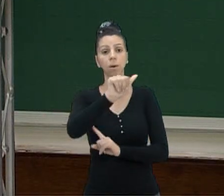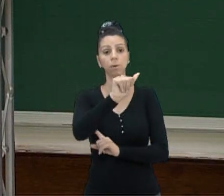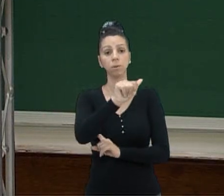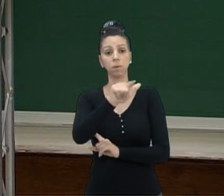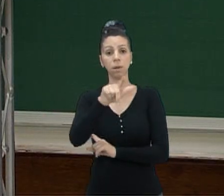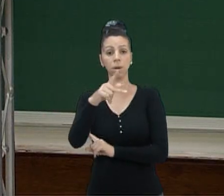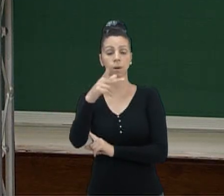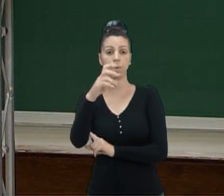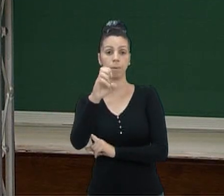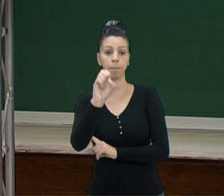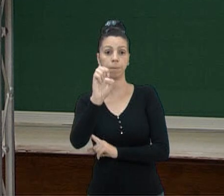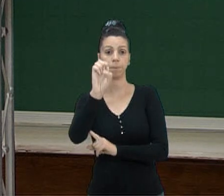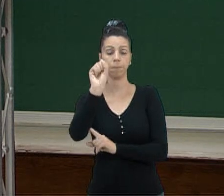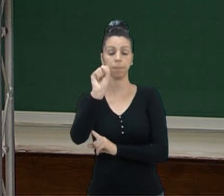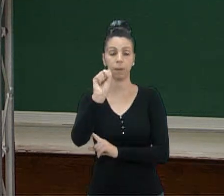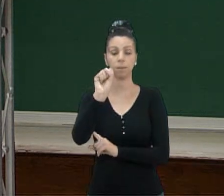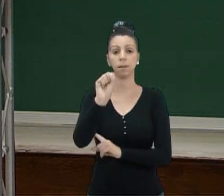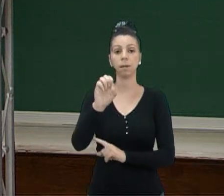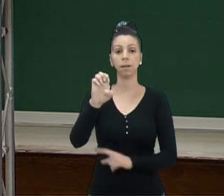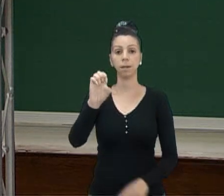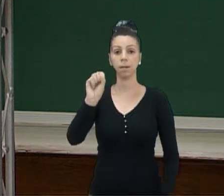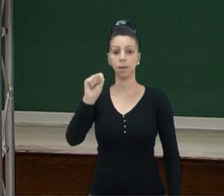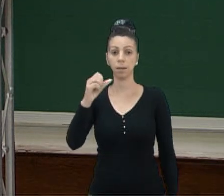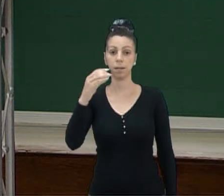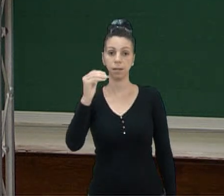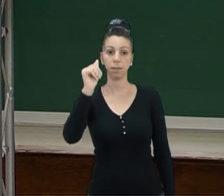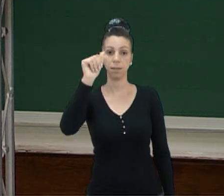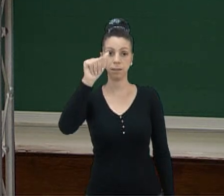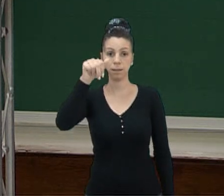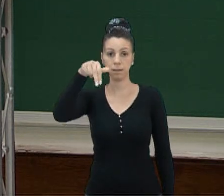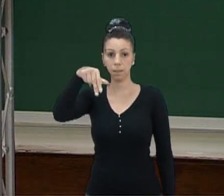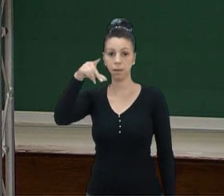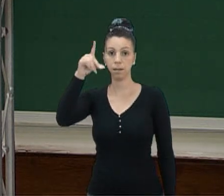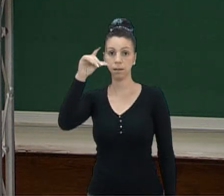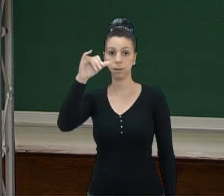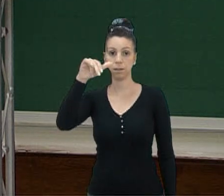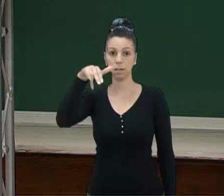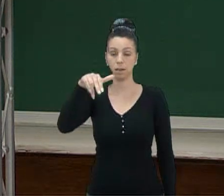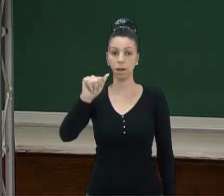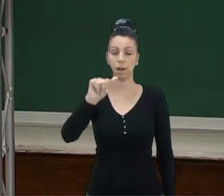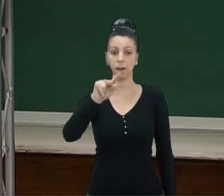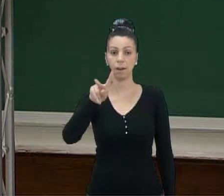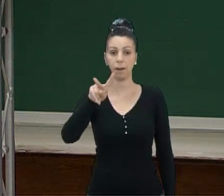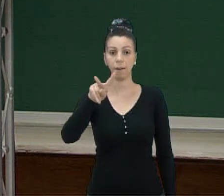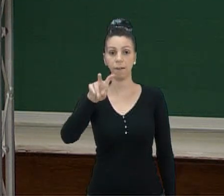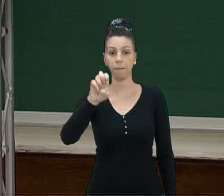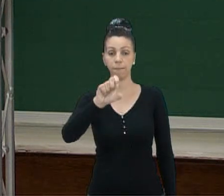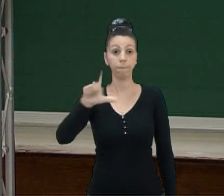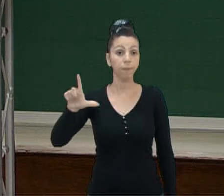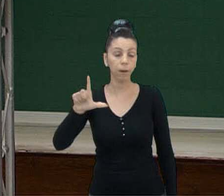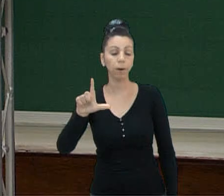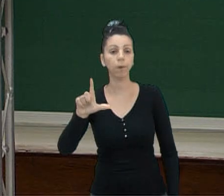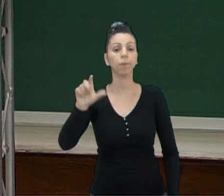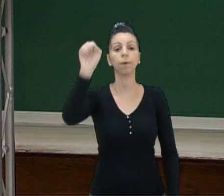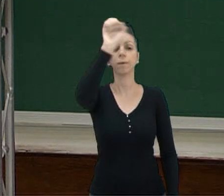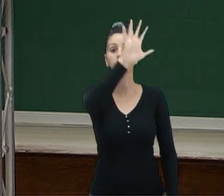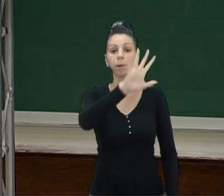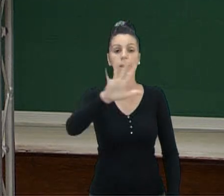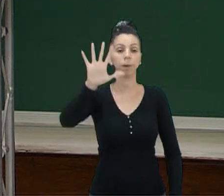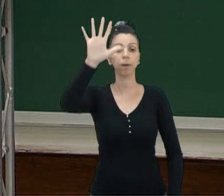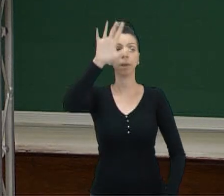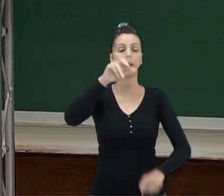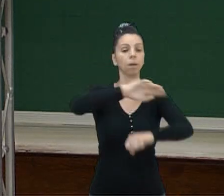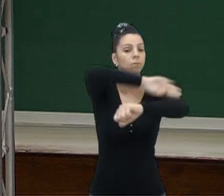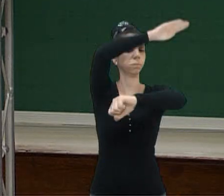essas porções mais elevadas. E nós vamos ter as planícies centrais aqui. Poderíamos dar exemplos ali dos pontos mais